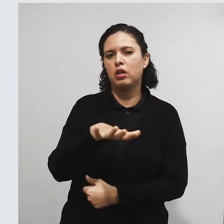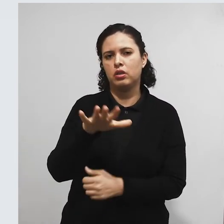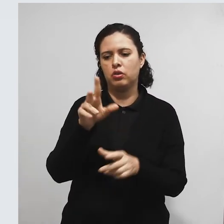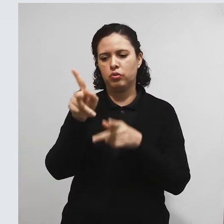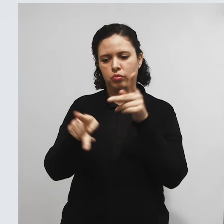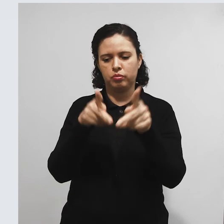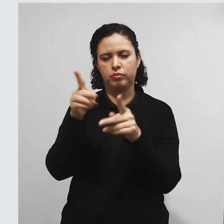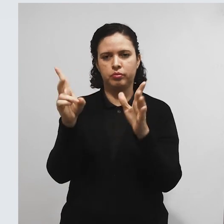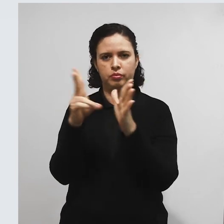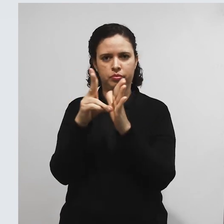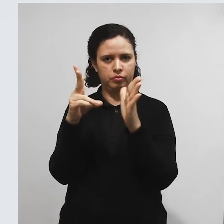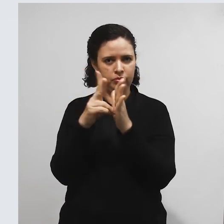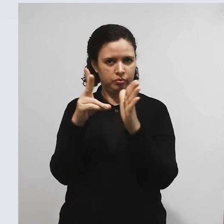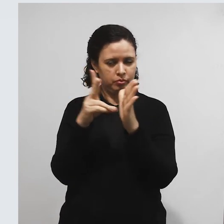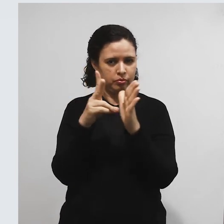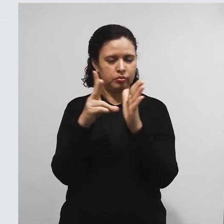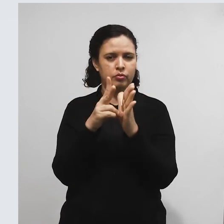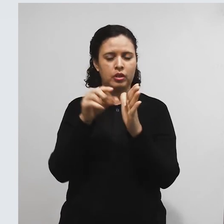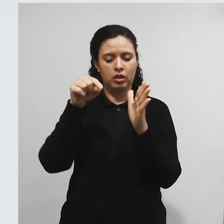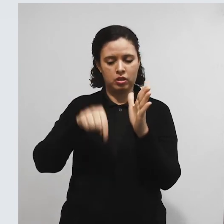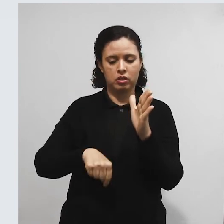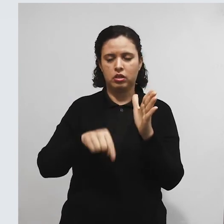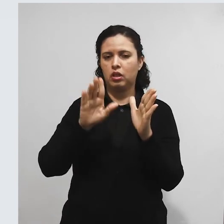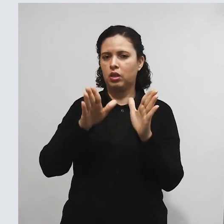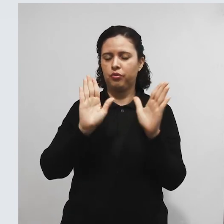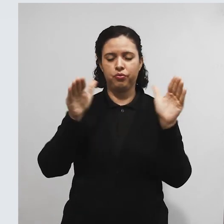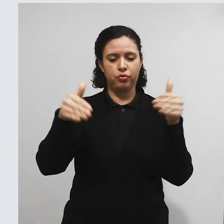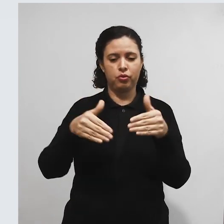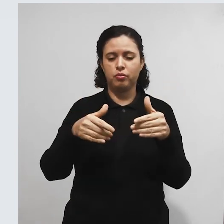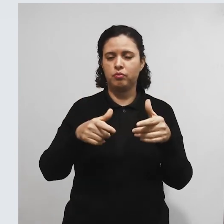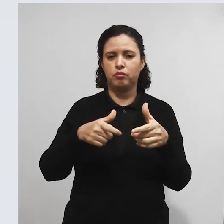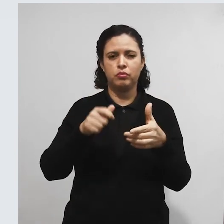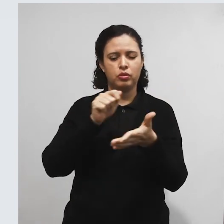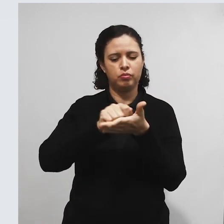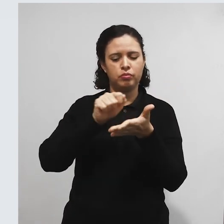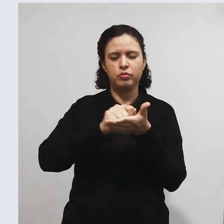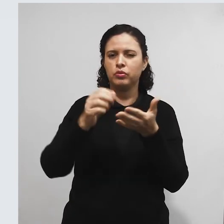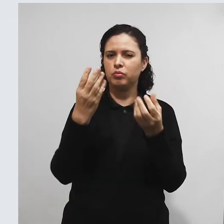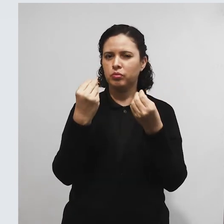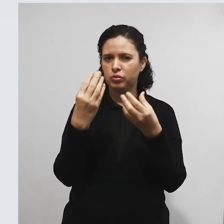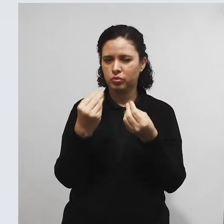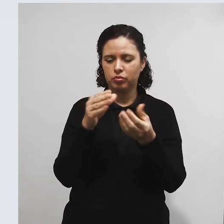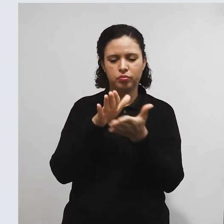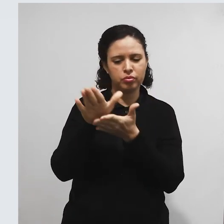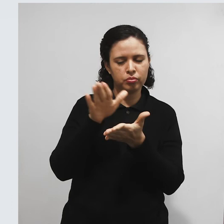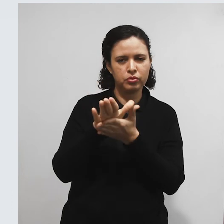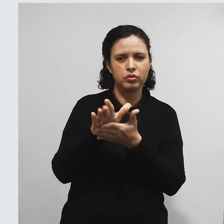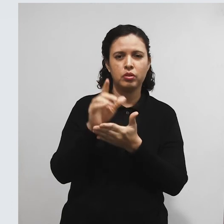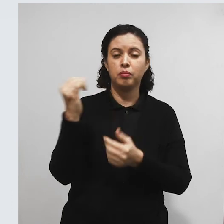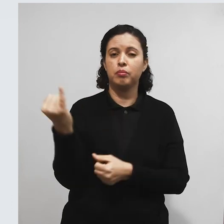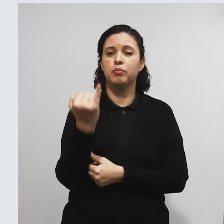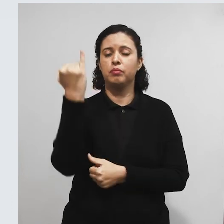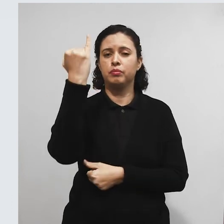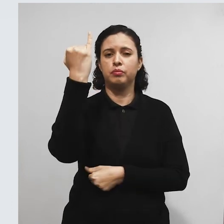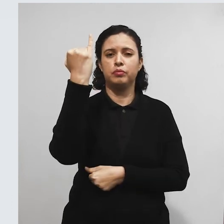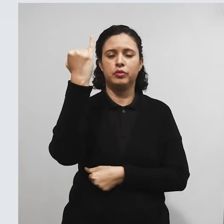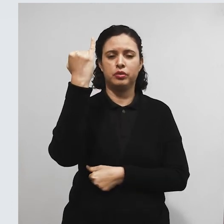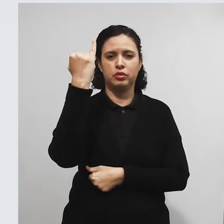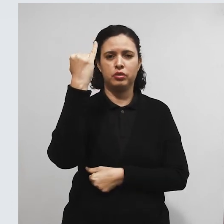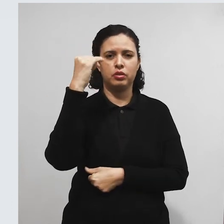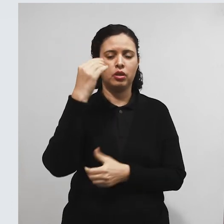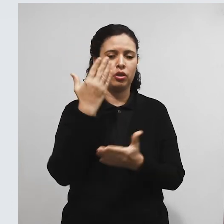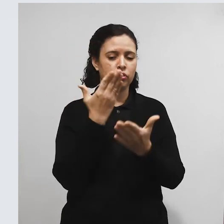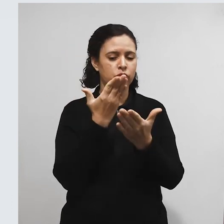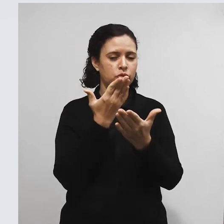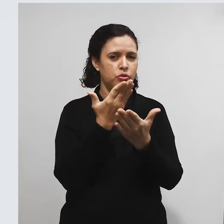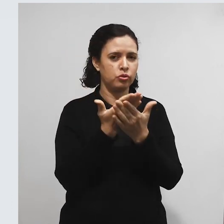que a antropologia brasileira, é a mais especializada do mundo, é uma das mais importantes escolas